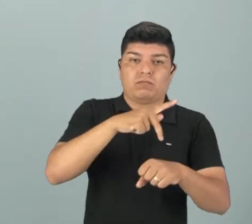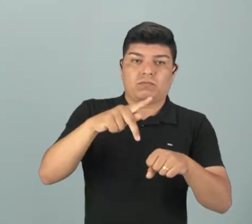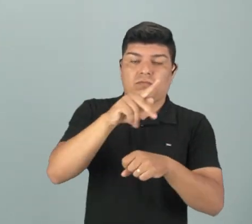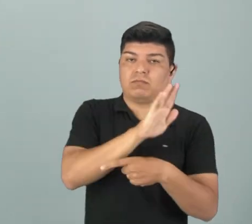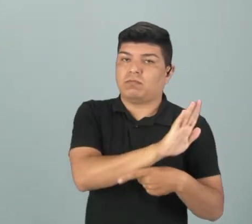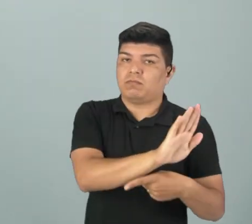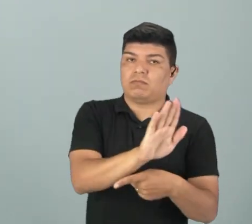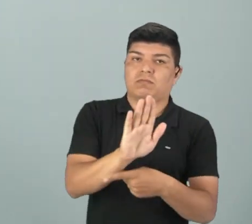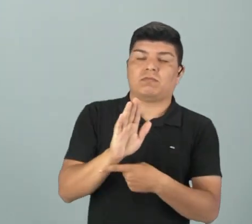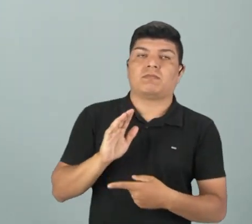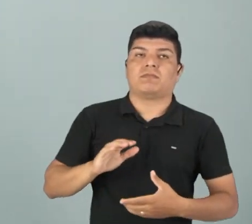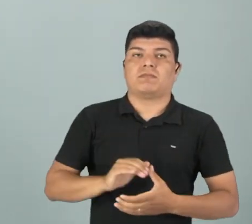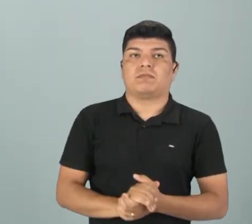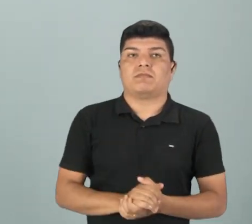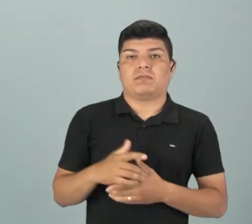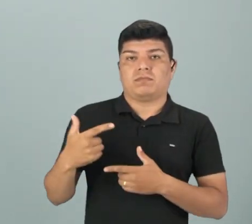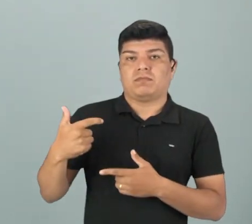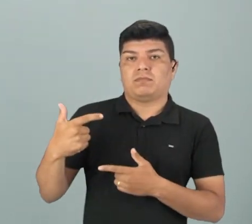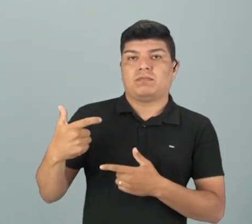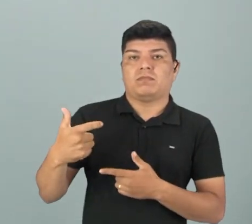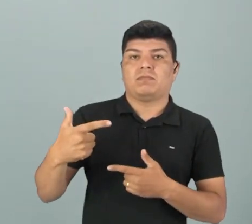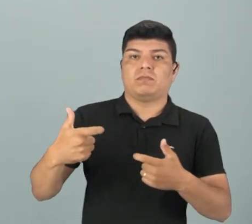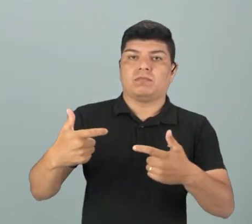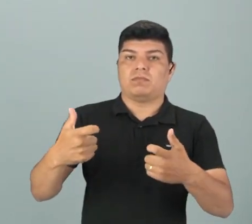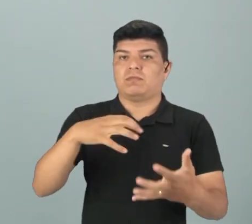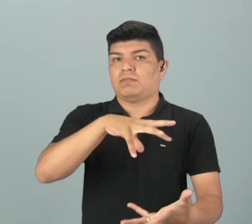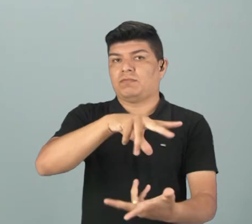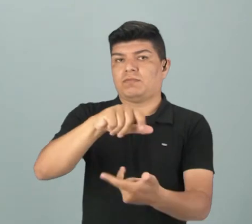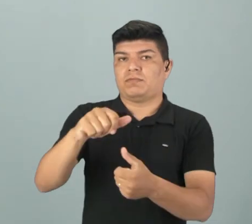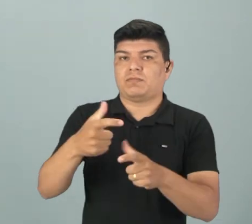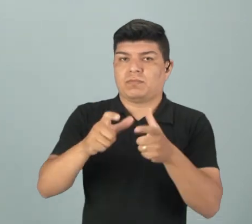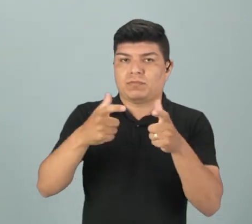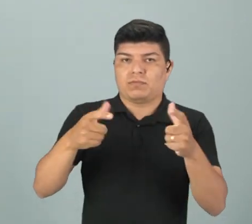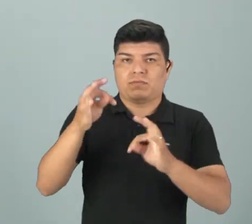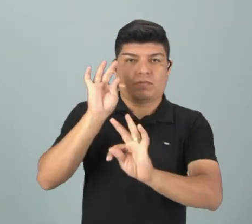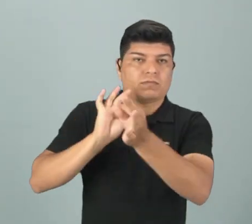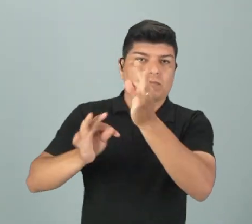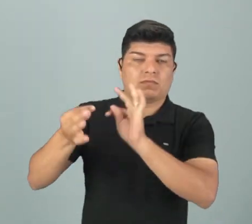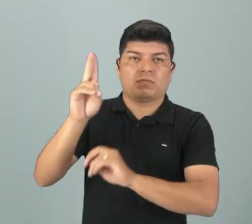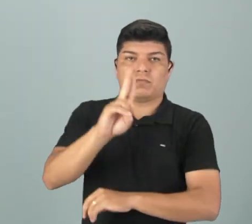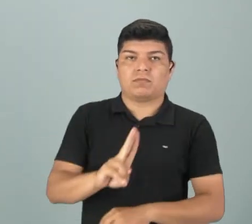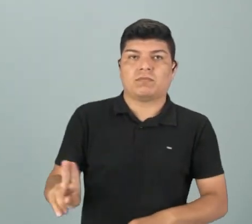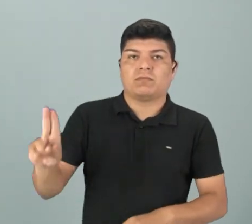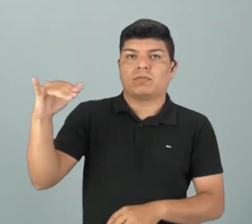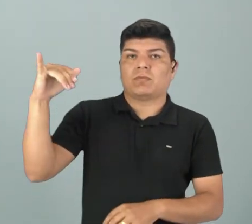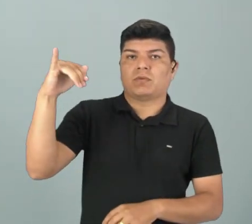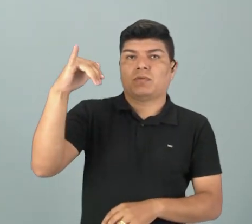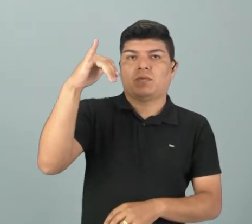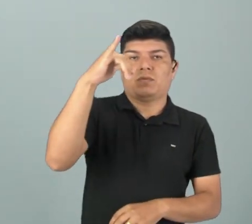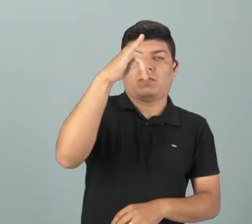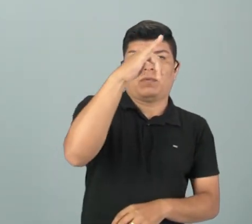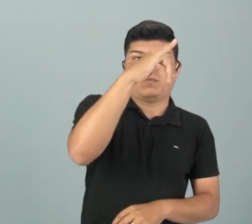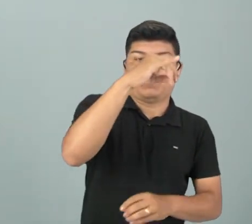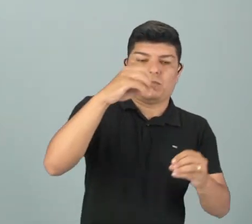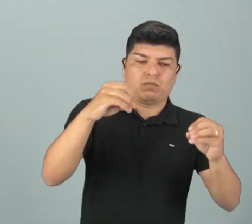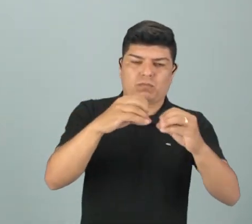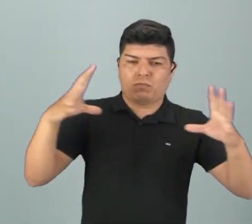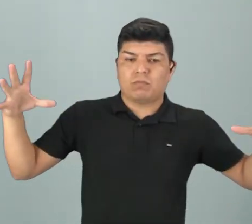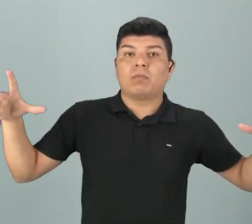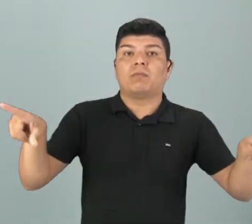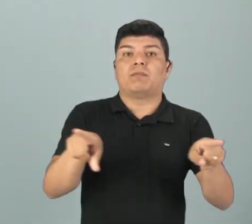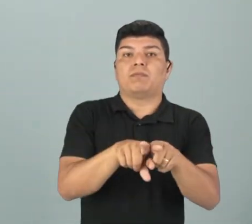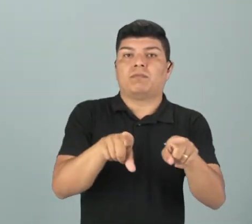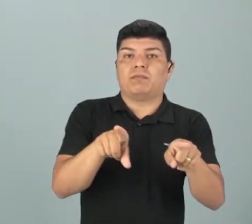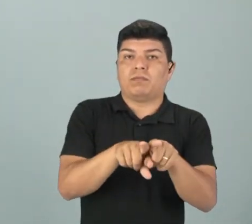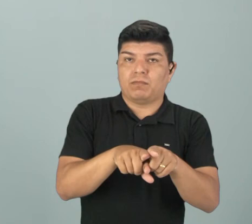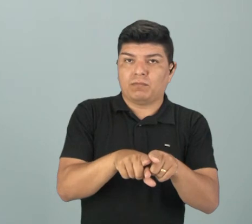no período da guerra. A gente vai ter um aceleramento do crescimento tecnológico, uso de aviões, de bombas, de